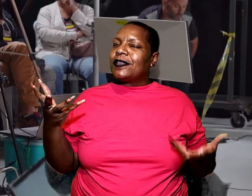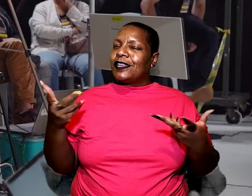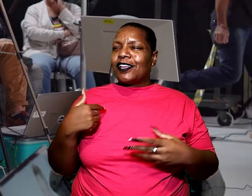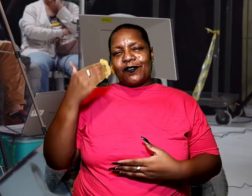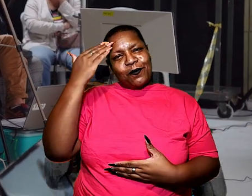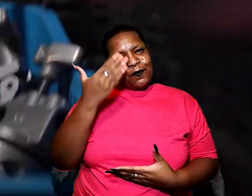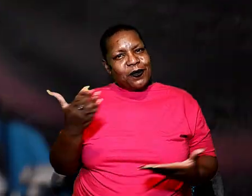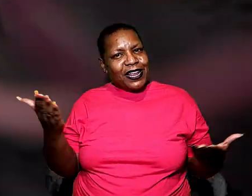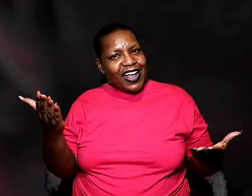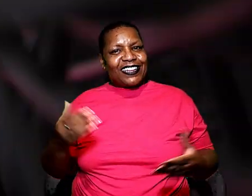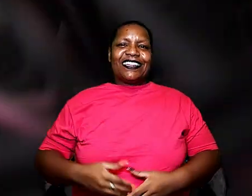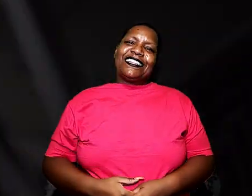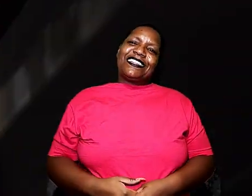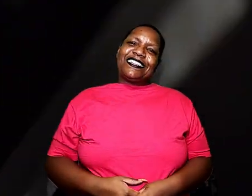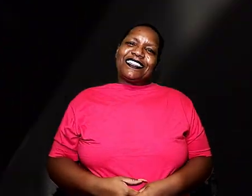é incrível, então muito obrigada.